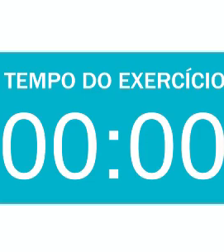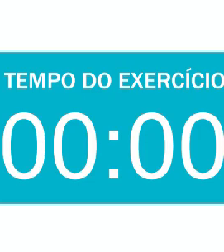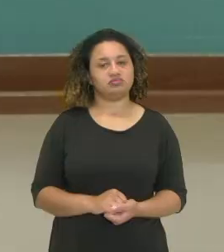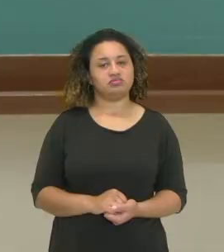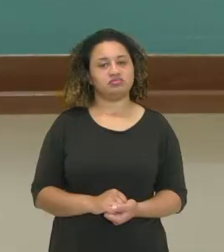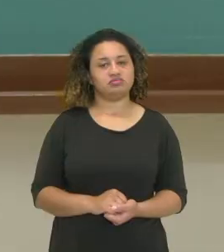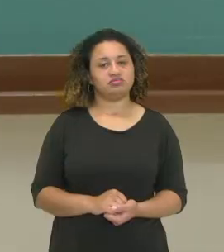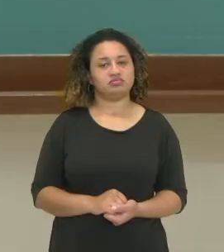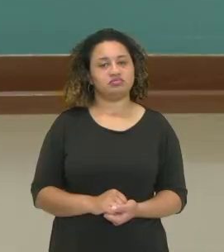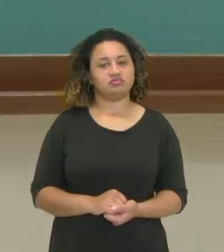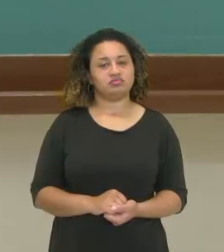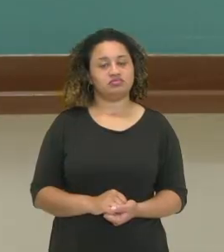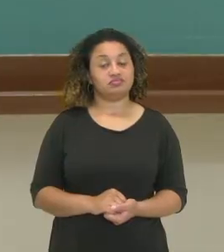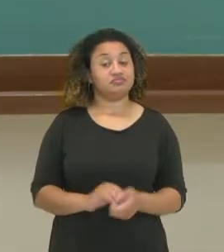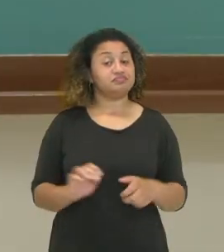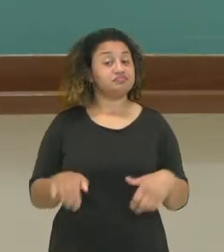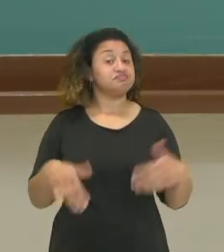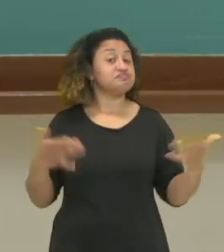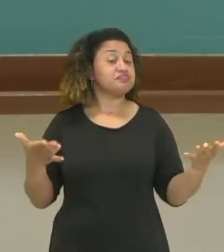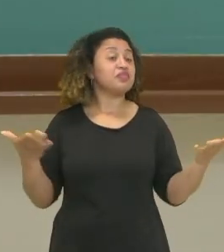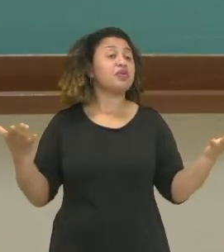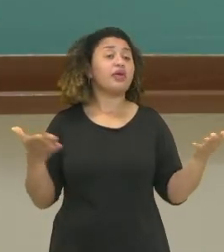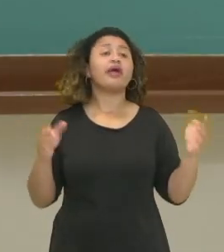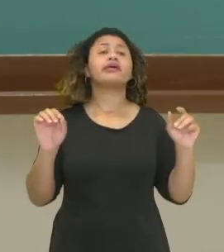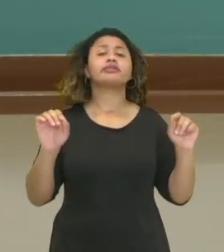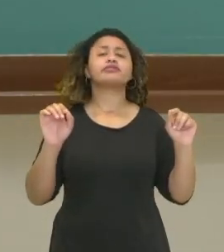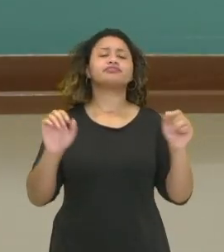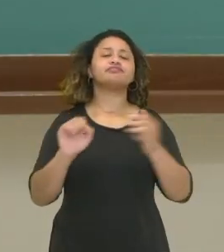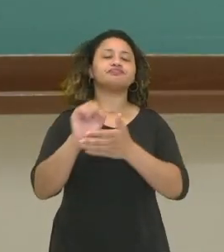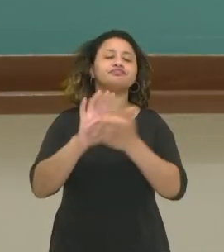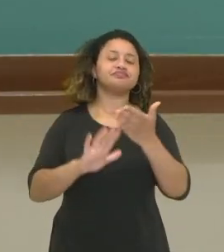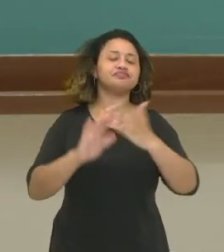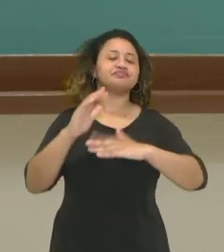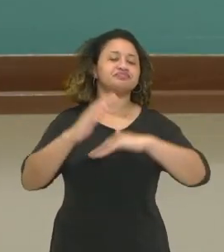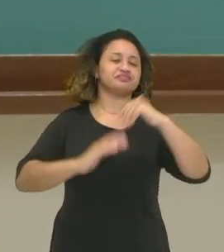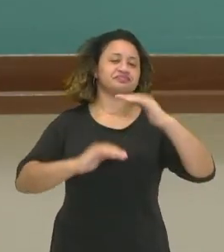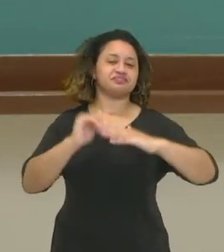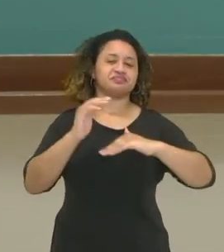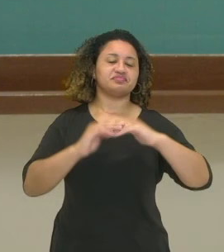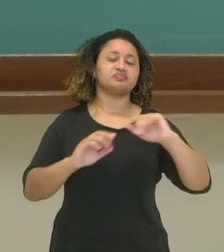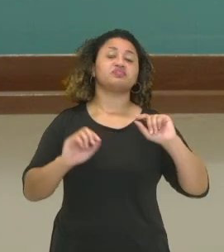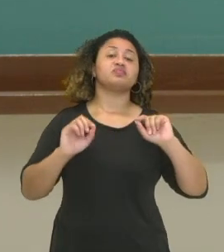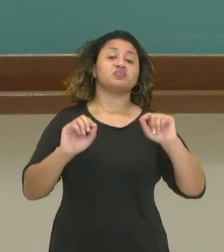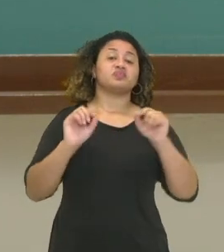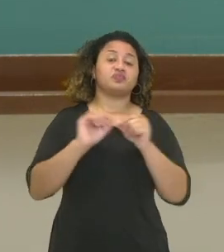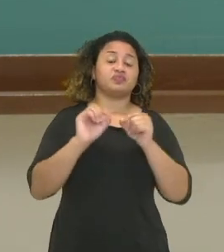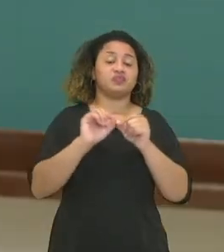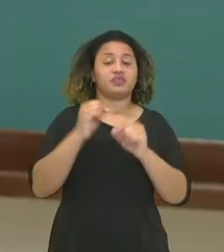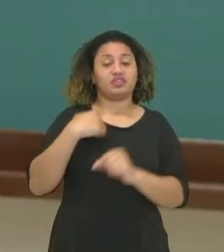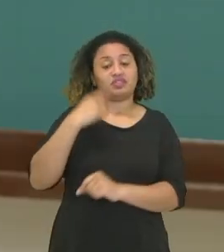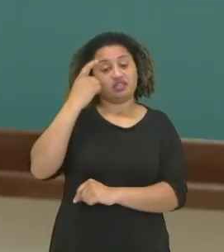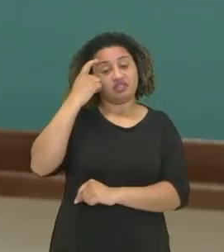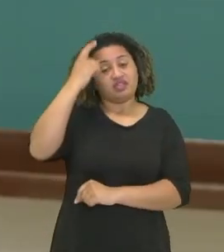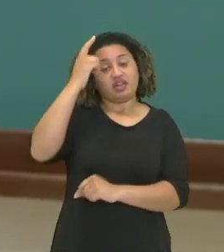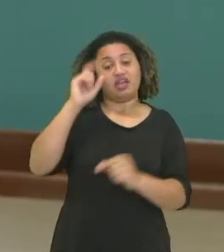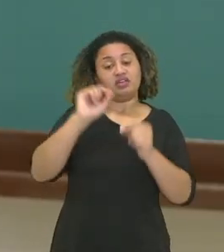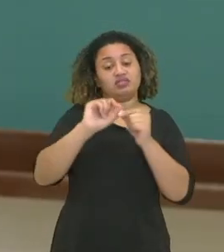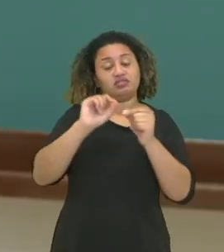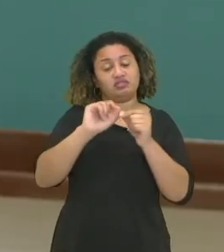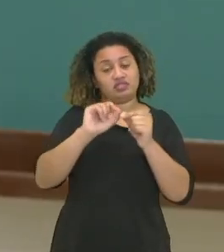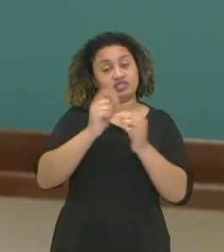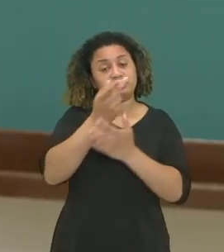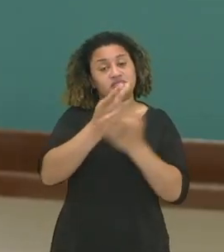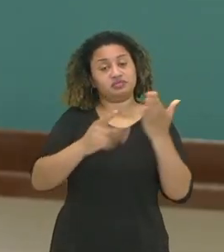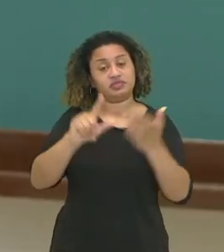Voltei. No nosso exercício Mão na Massa, a ideia é que você faça uma poesia de